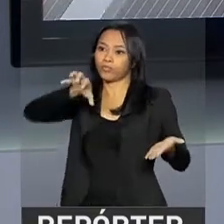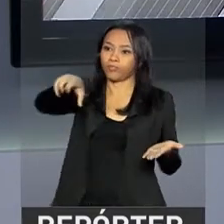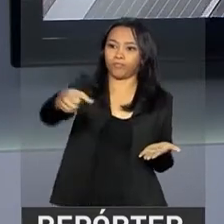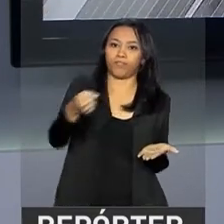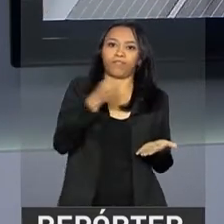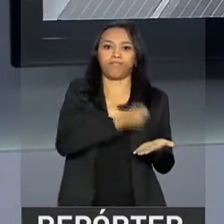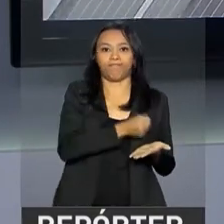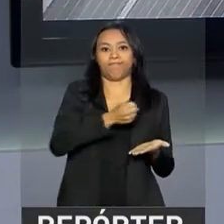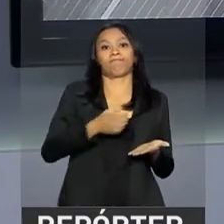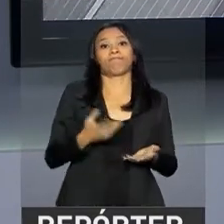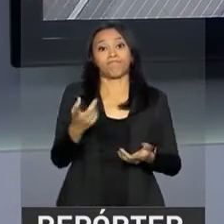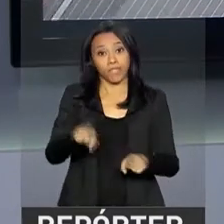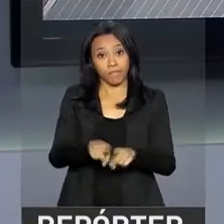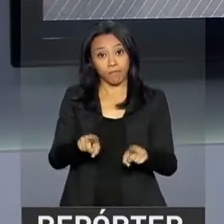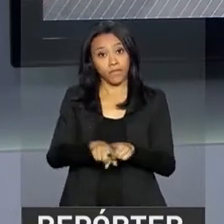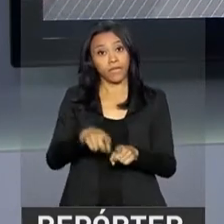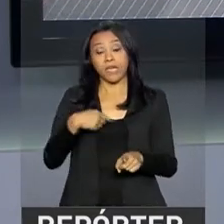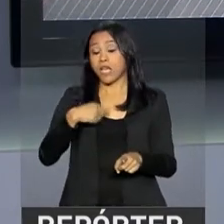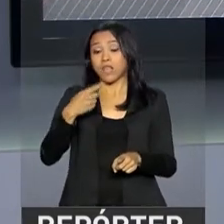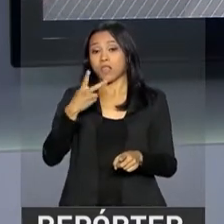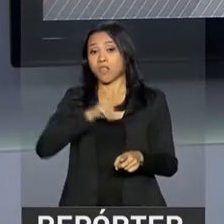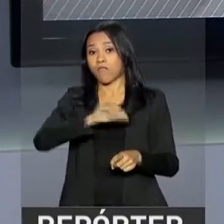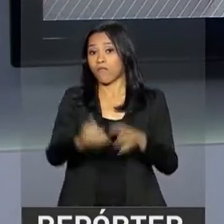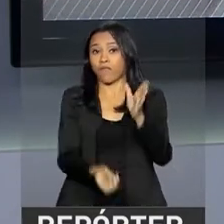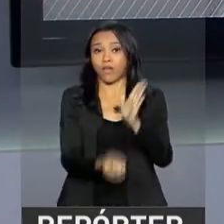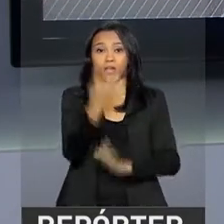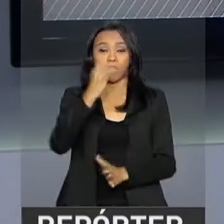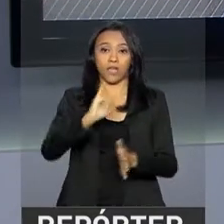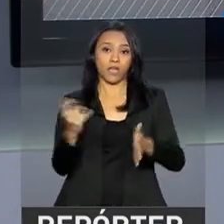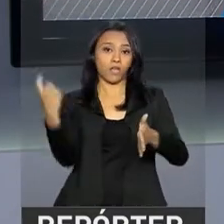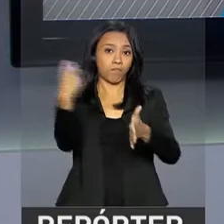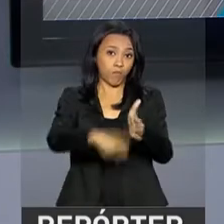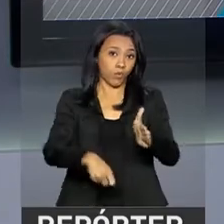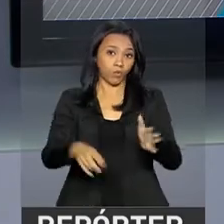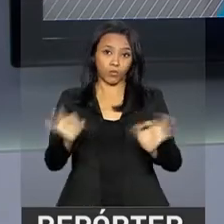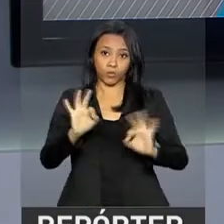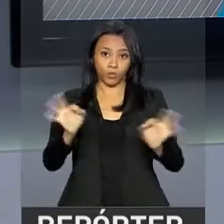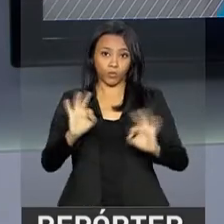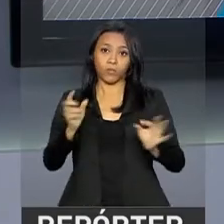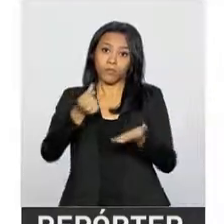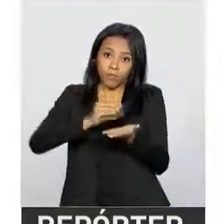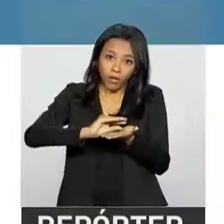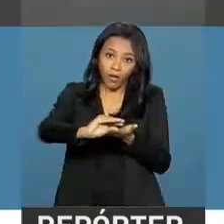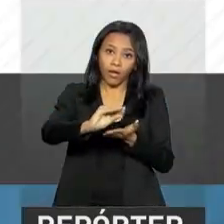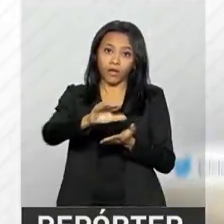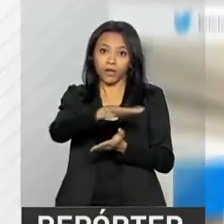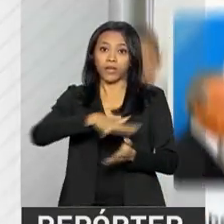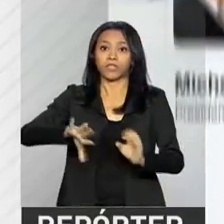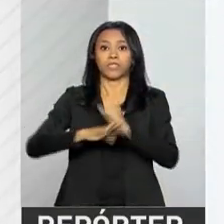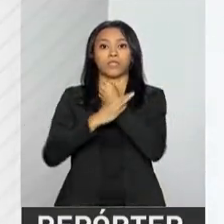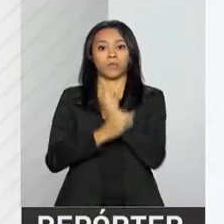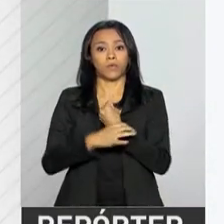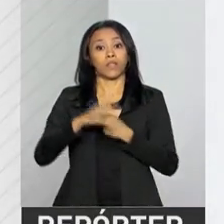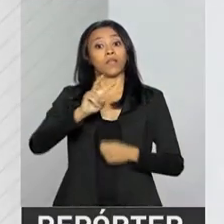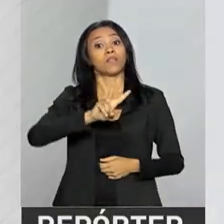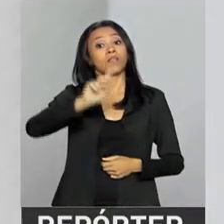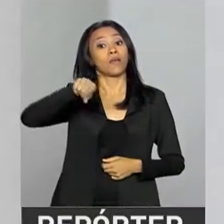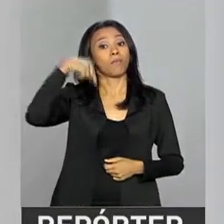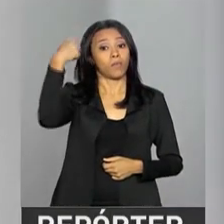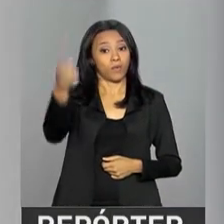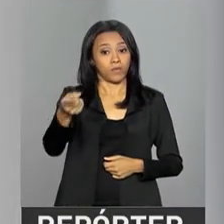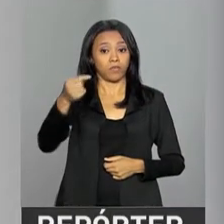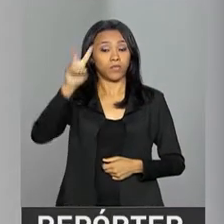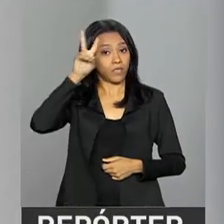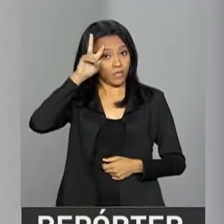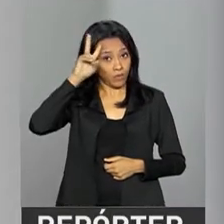ainda a possibilidade de criar imposto para financiar ações de segurança pública. Ele também afirmou que vai anunciar na próxima